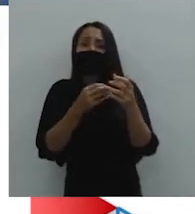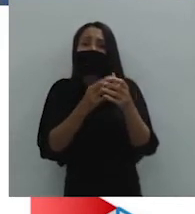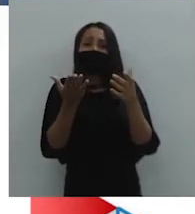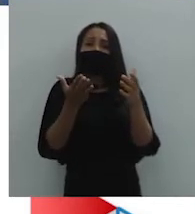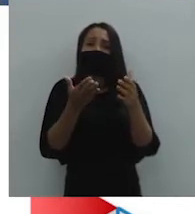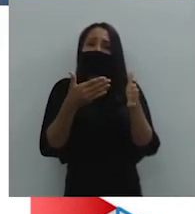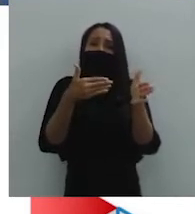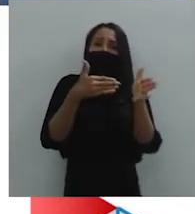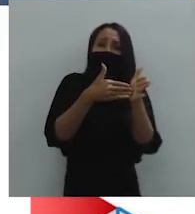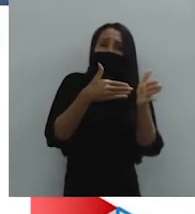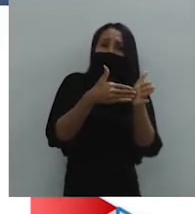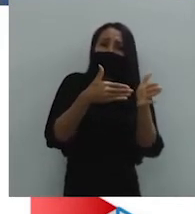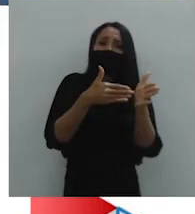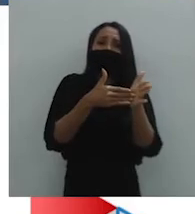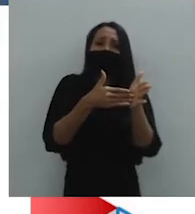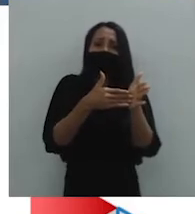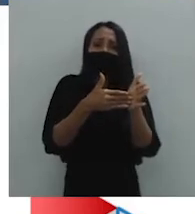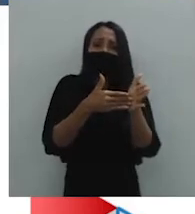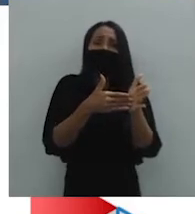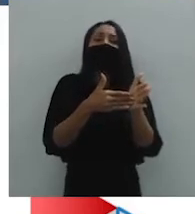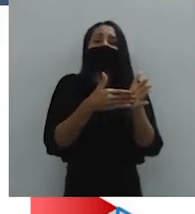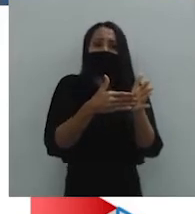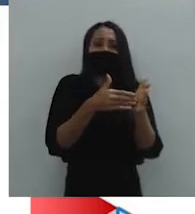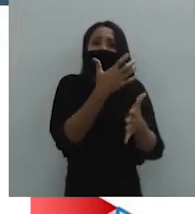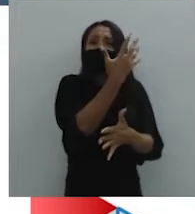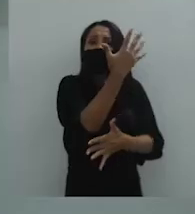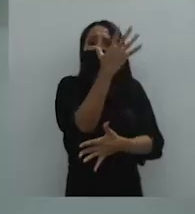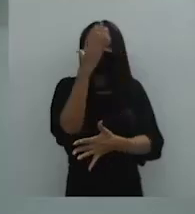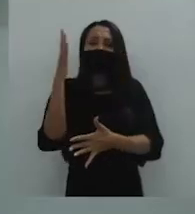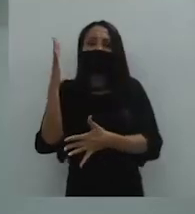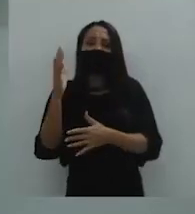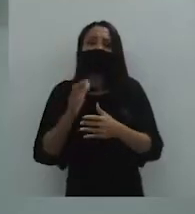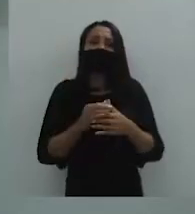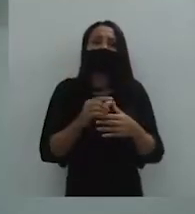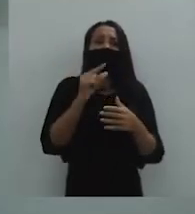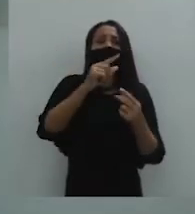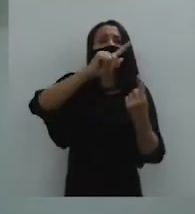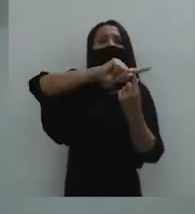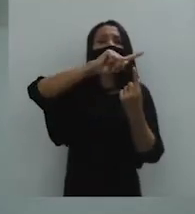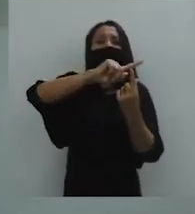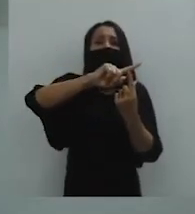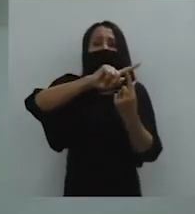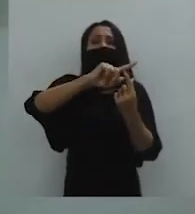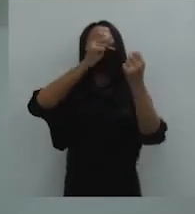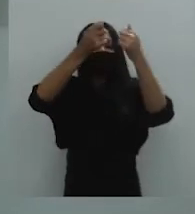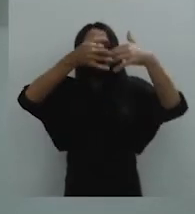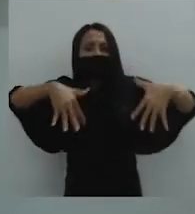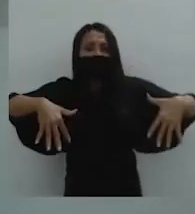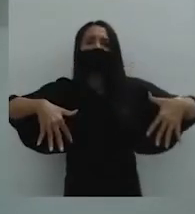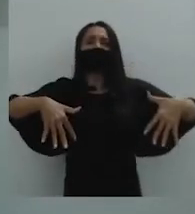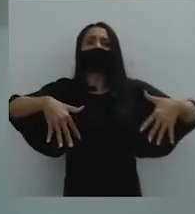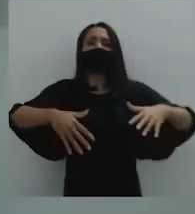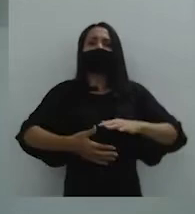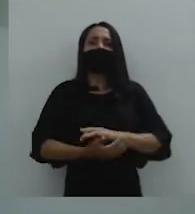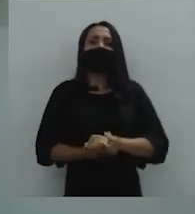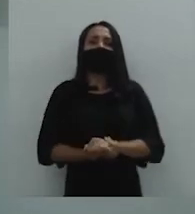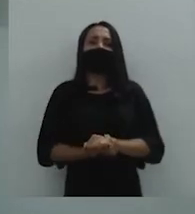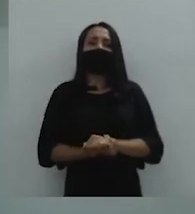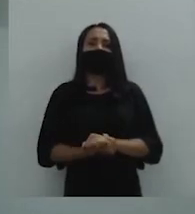delimitasse aonde é que deve se ter um pouco do tipo natural, da localização natural.